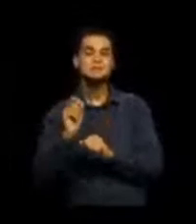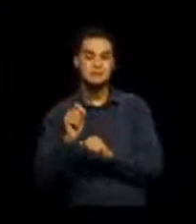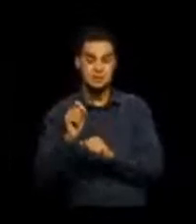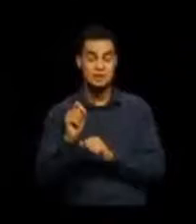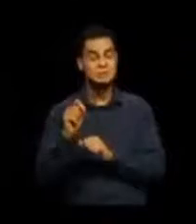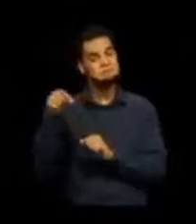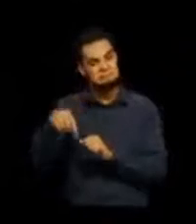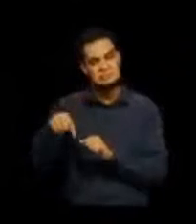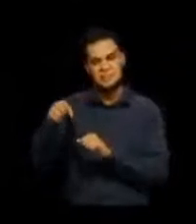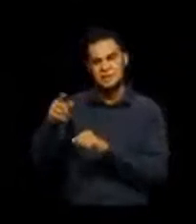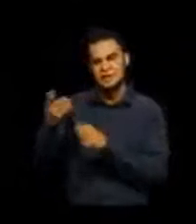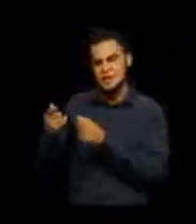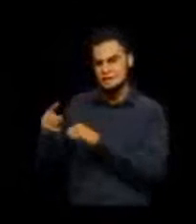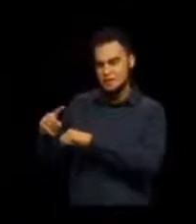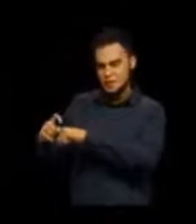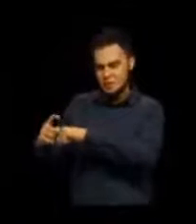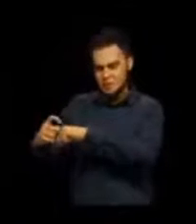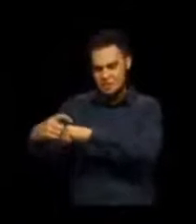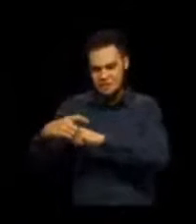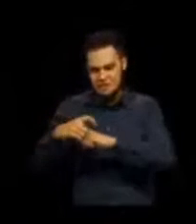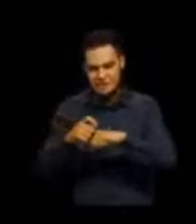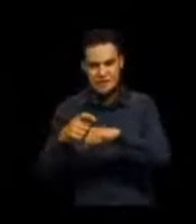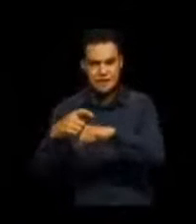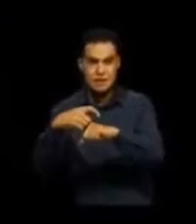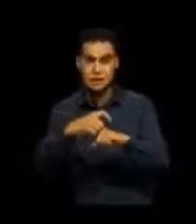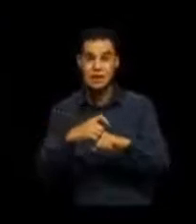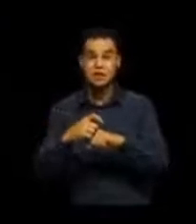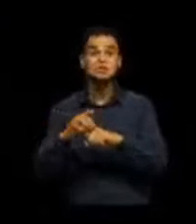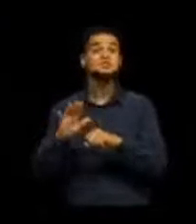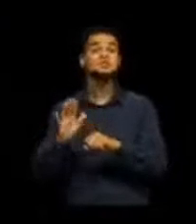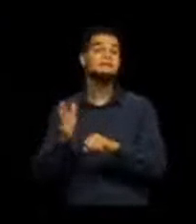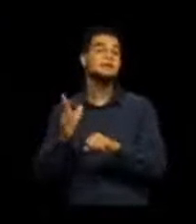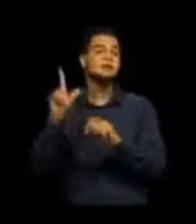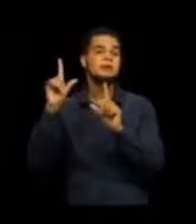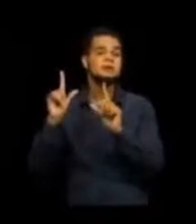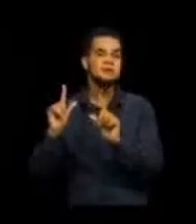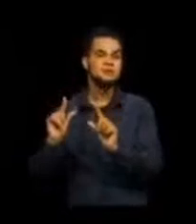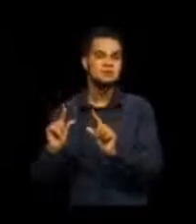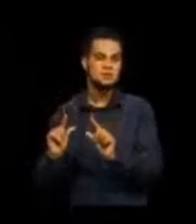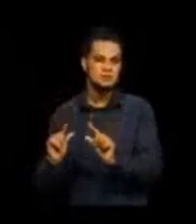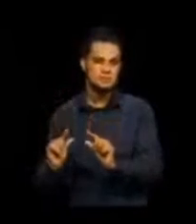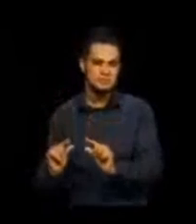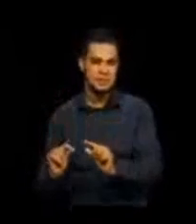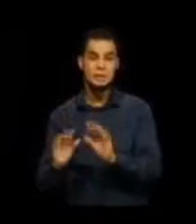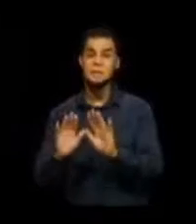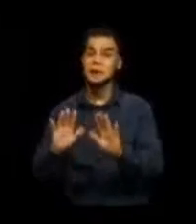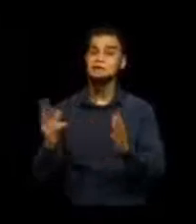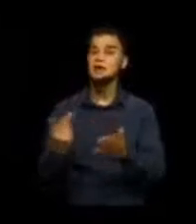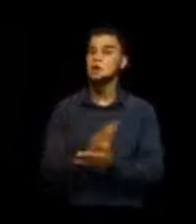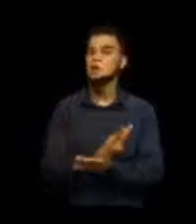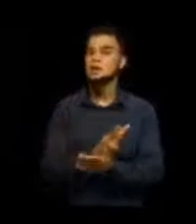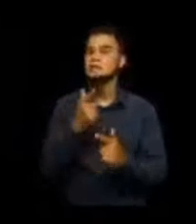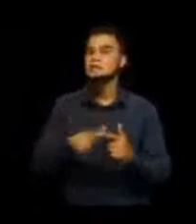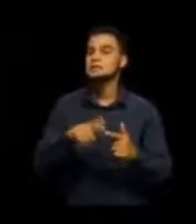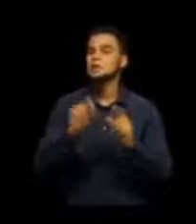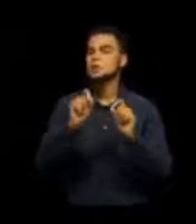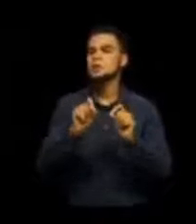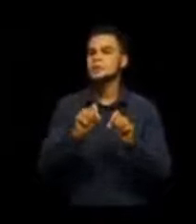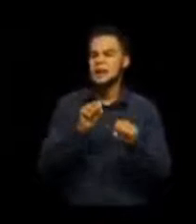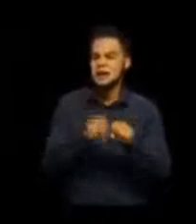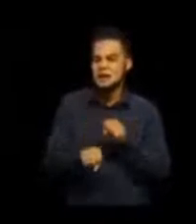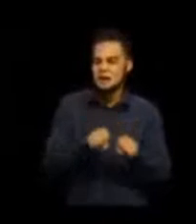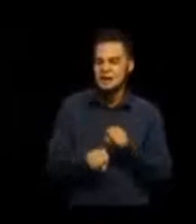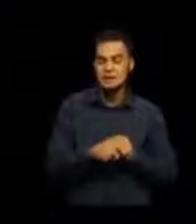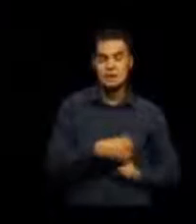parasitas, eles já vão ter um número reduzido no seu corpo e ocorre então lesões no coração e no